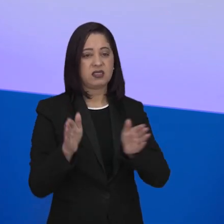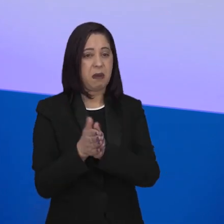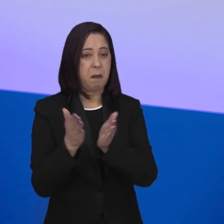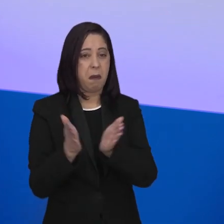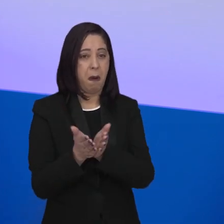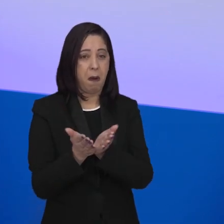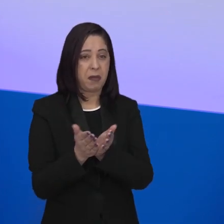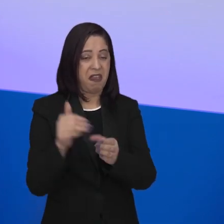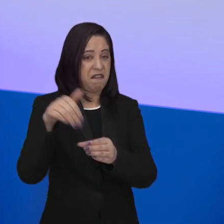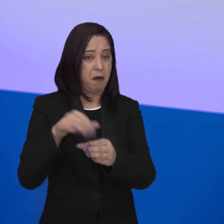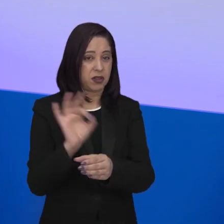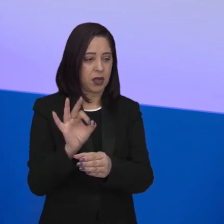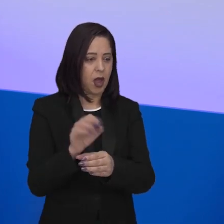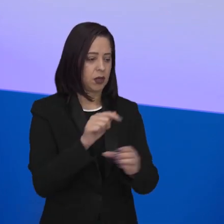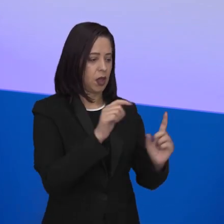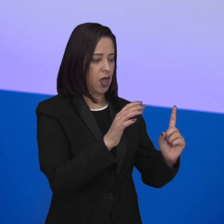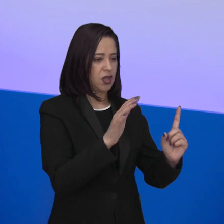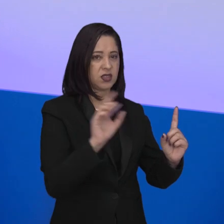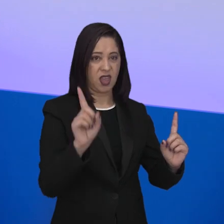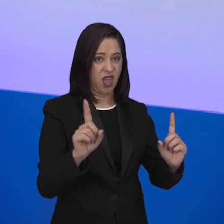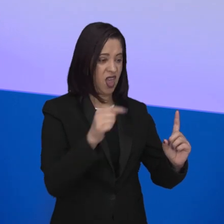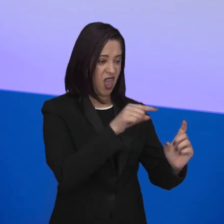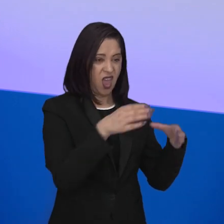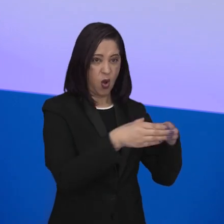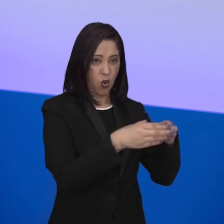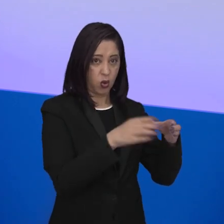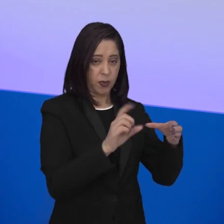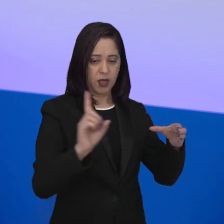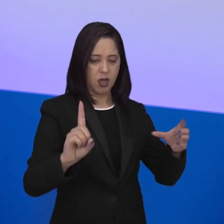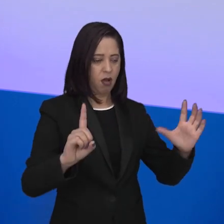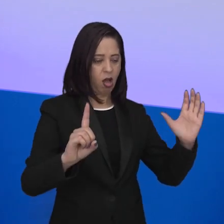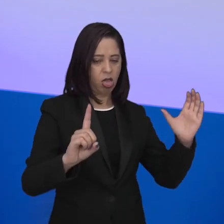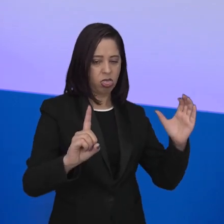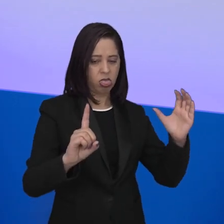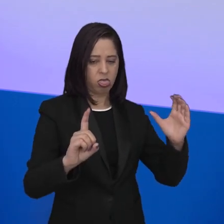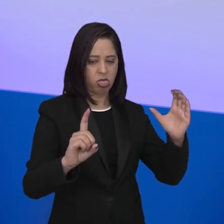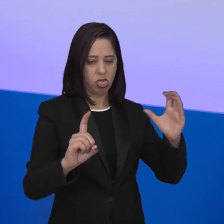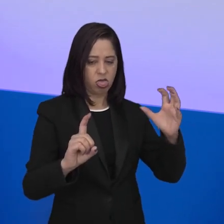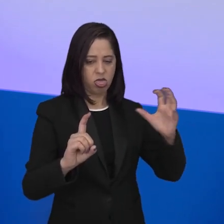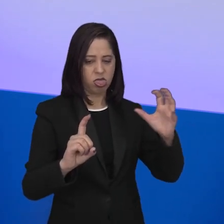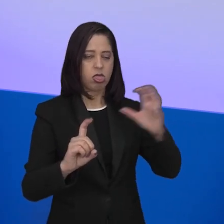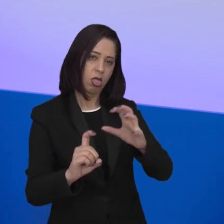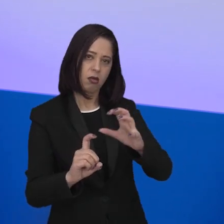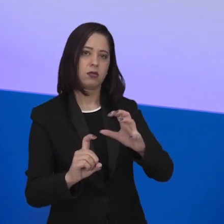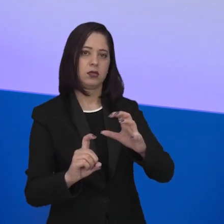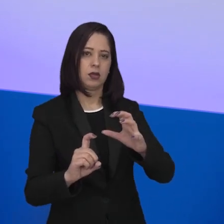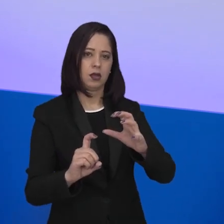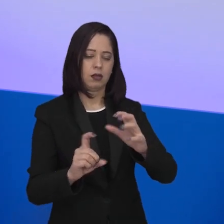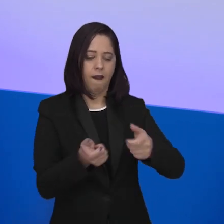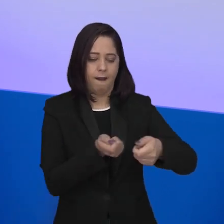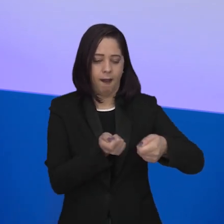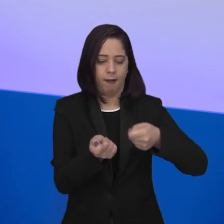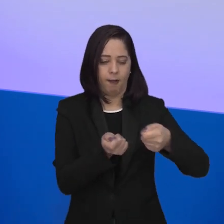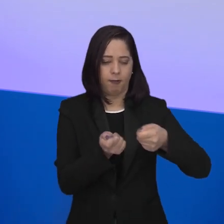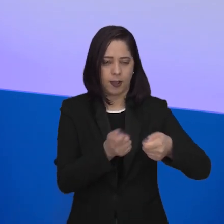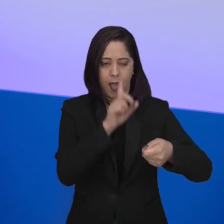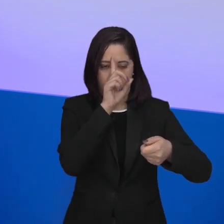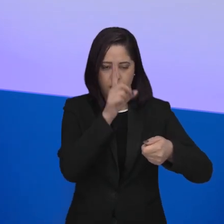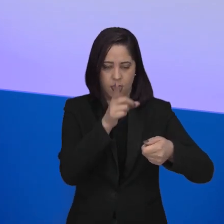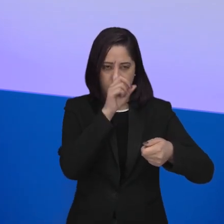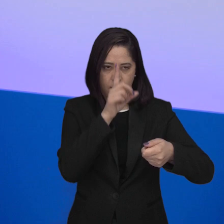não incentivar as pessoas a participarem e, ao mesmo tempo, com o seu grupo de dominância,